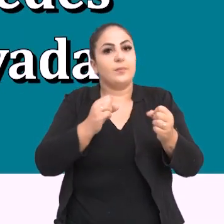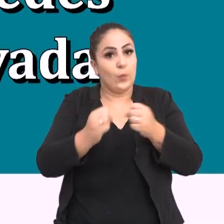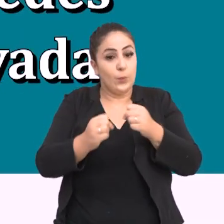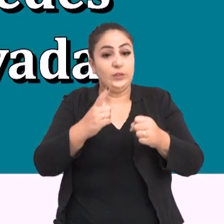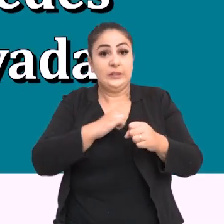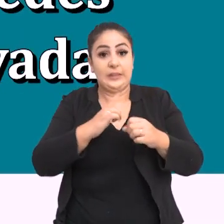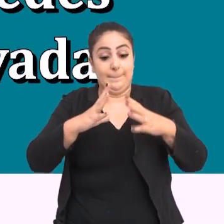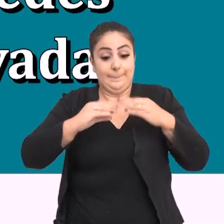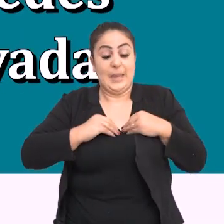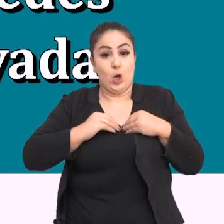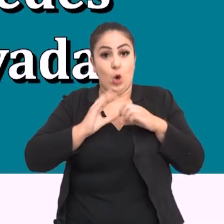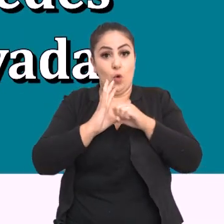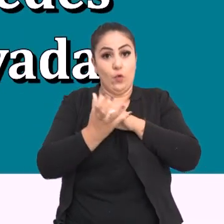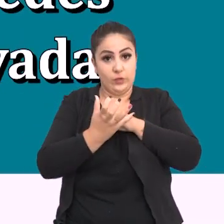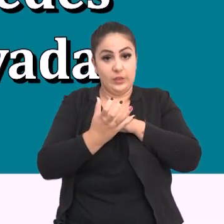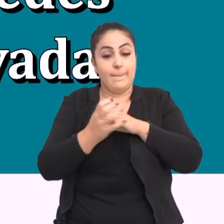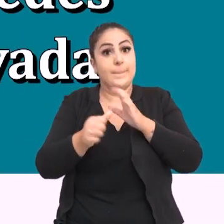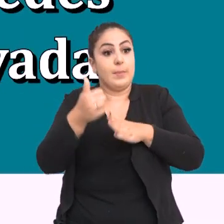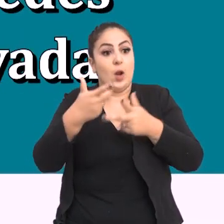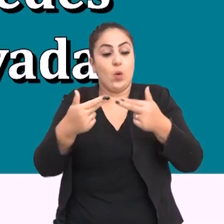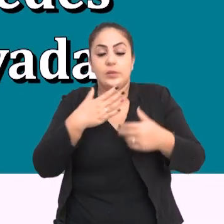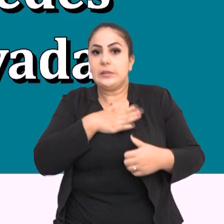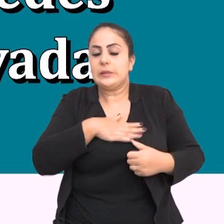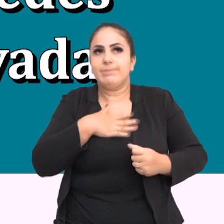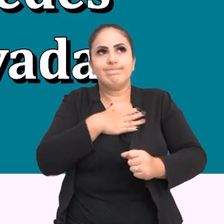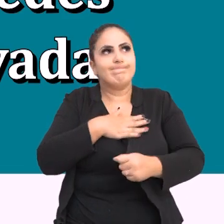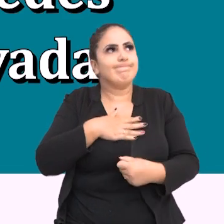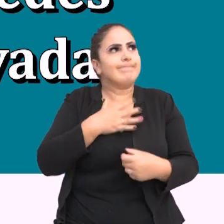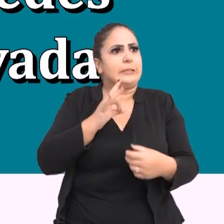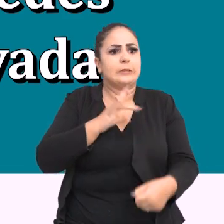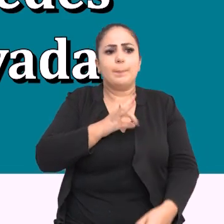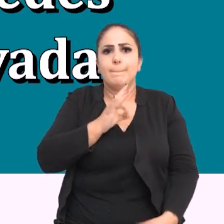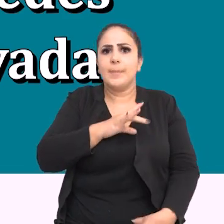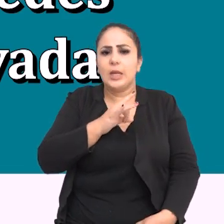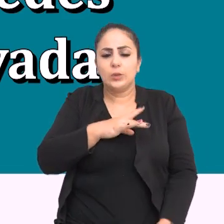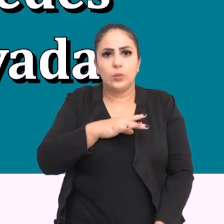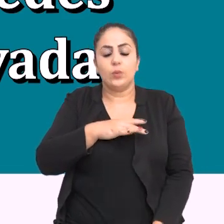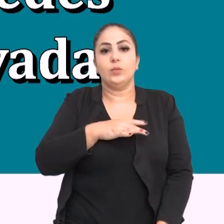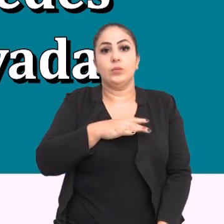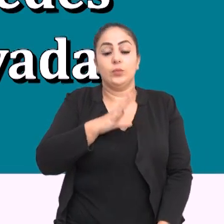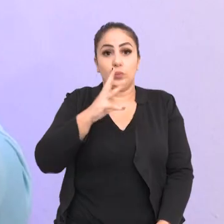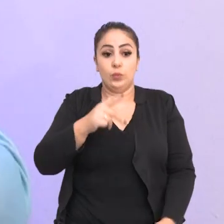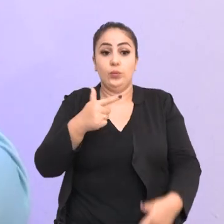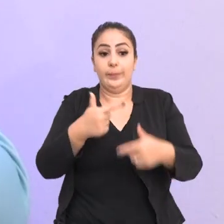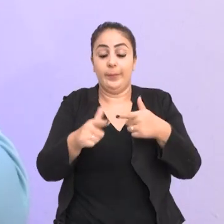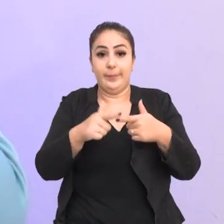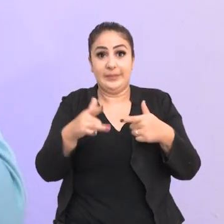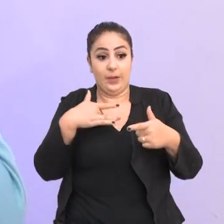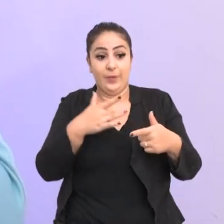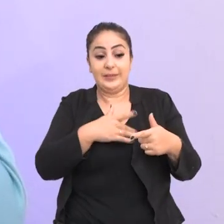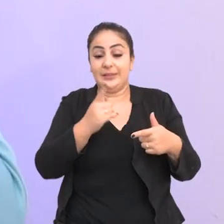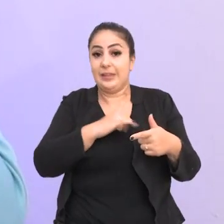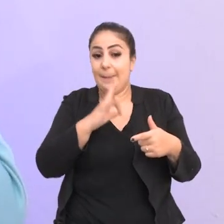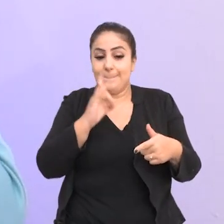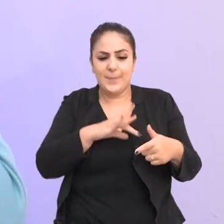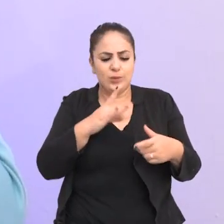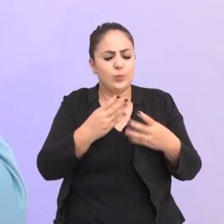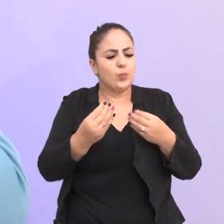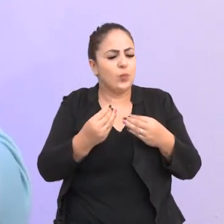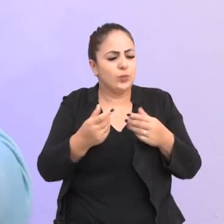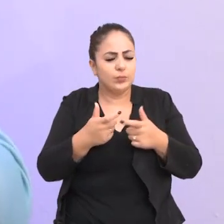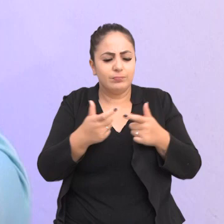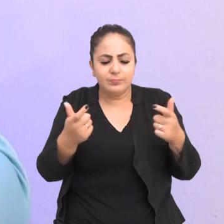tu pode estar com o Covid, a primeira coisa que tu sente é um grande receio, né? Além do problema de saúde, você tem um